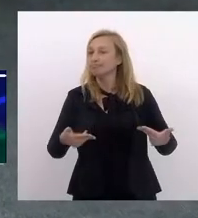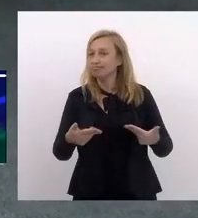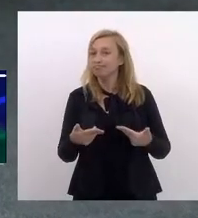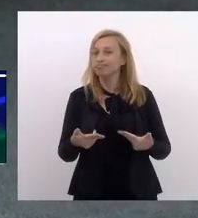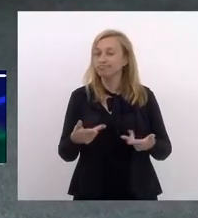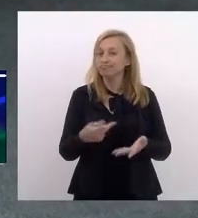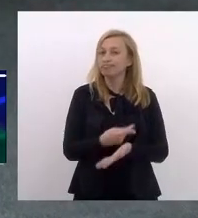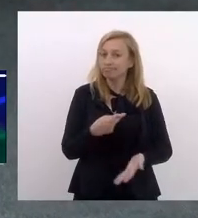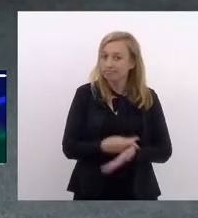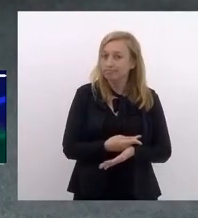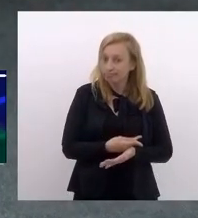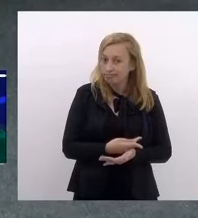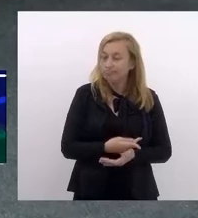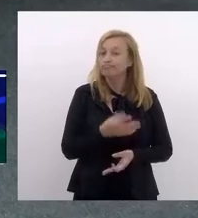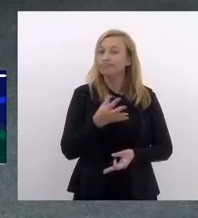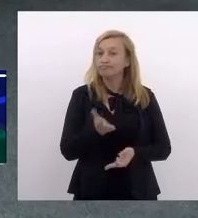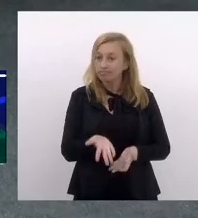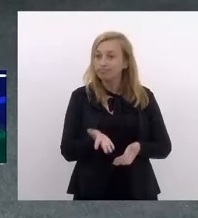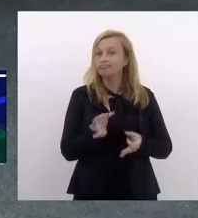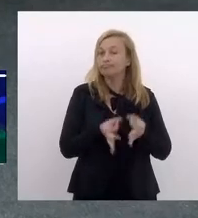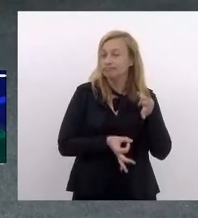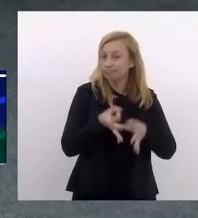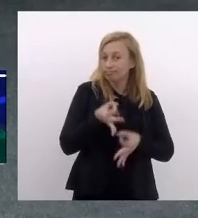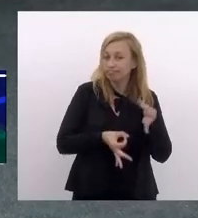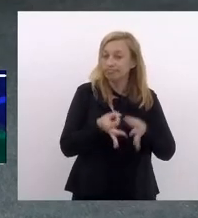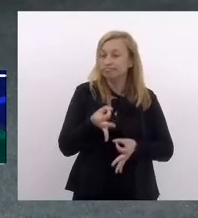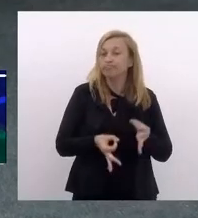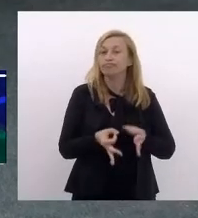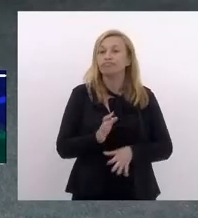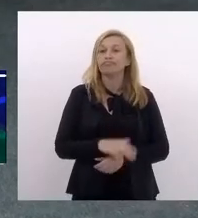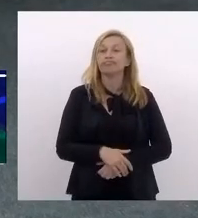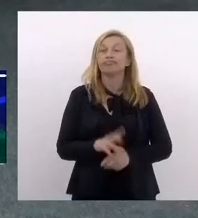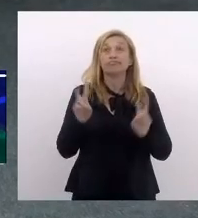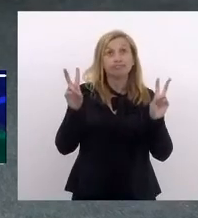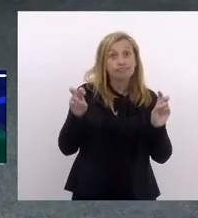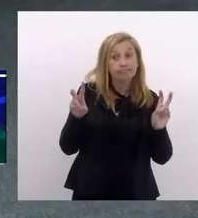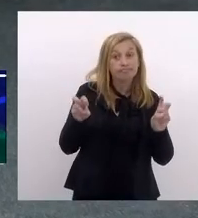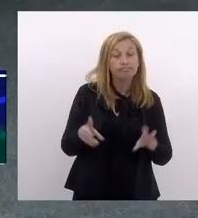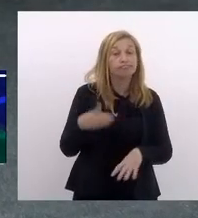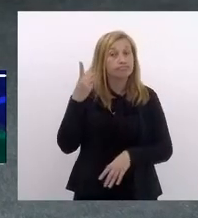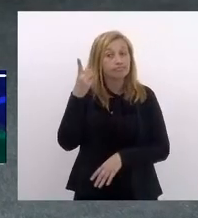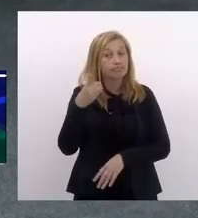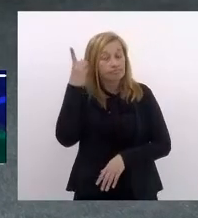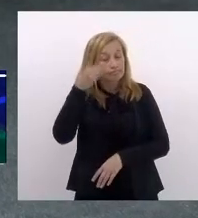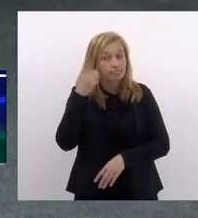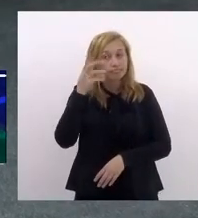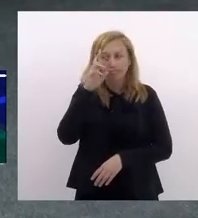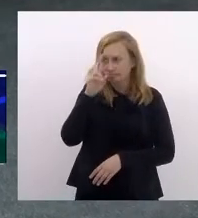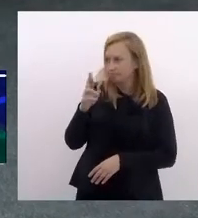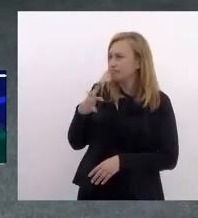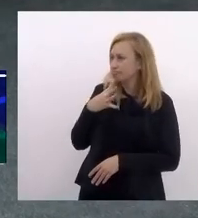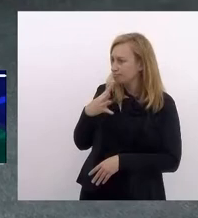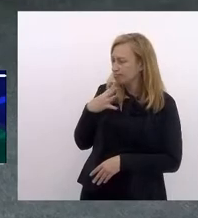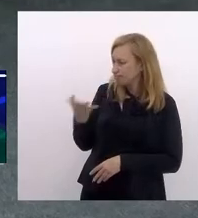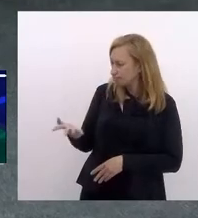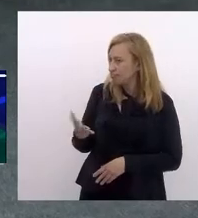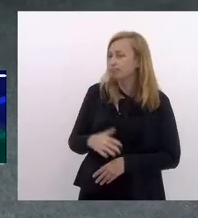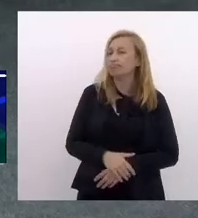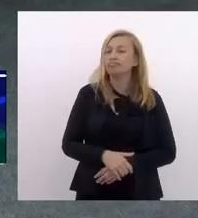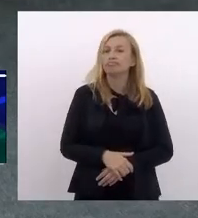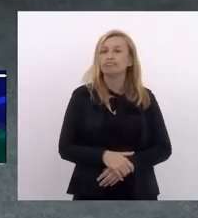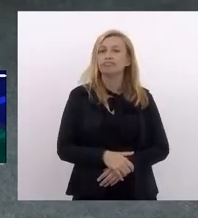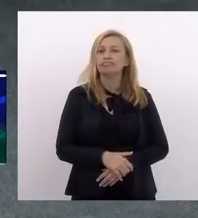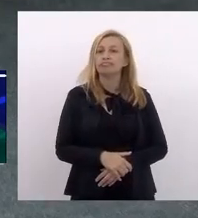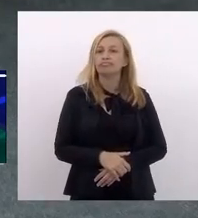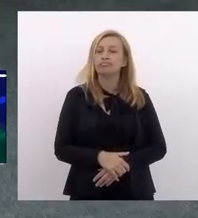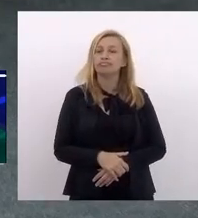equívocos no processamento judicial, inclusive as situações, deputado, que Vossa Excelência conhece, de